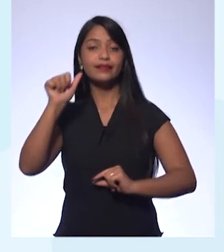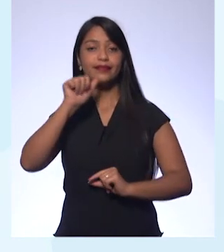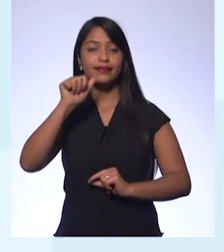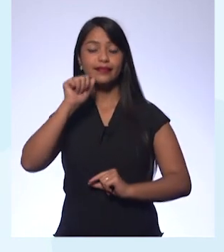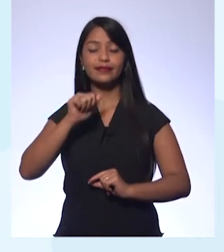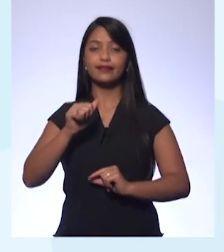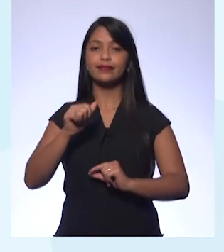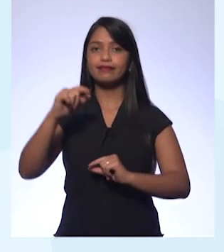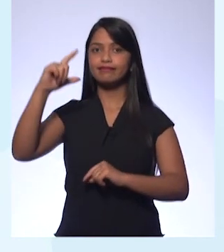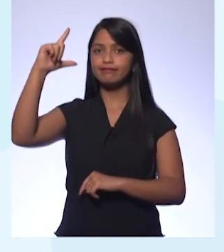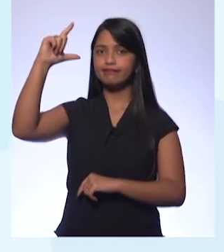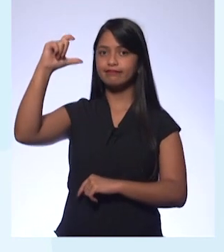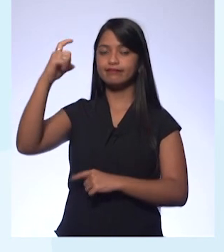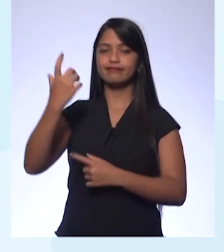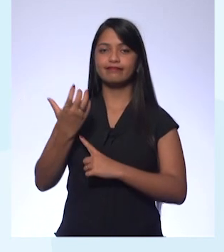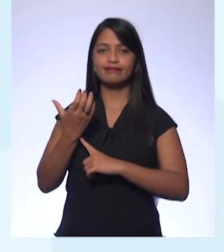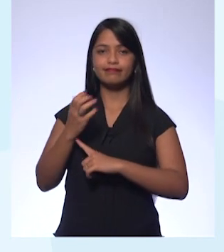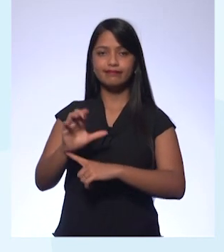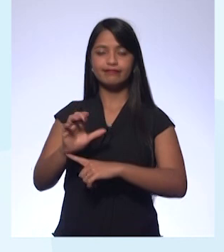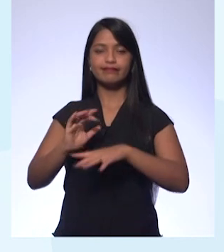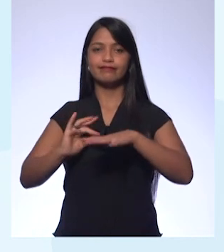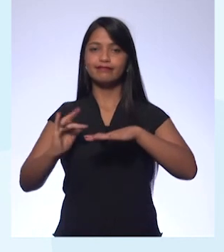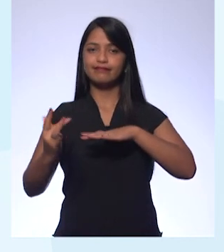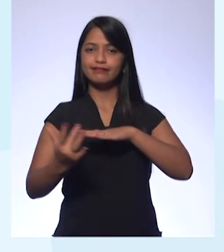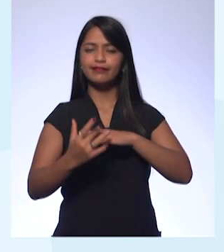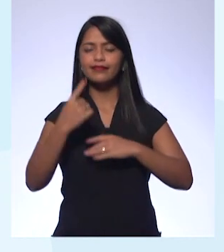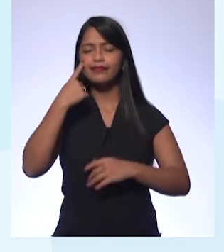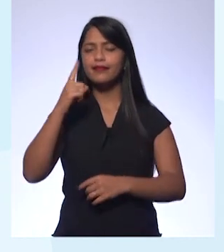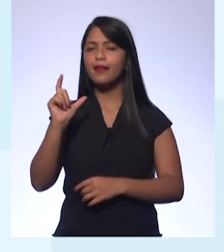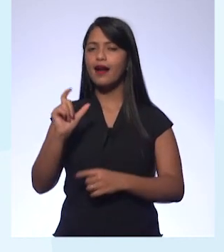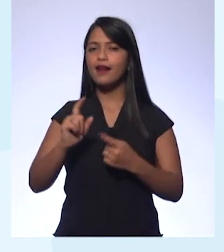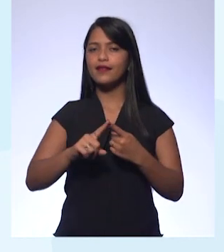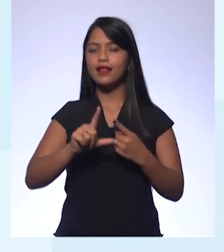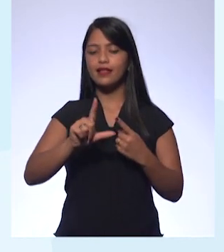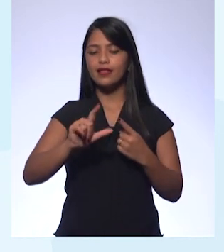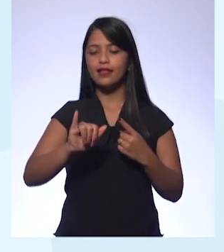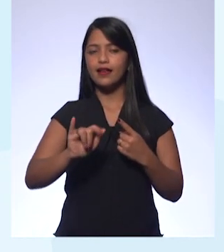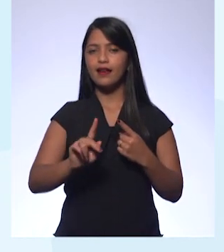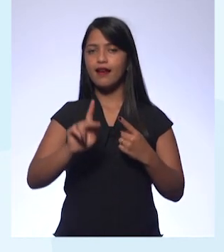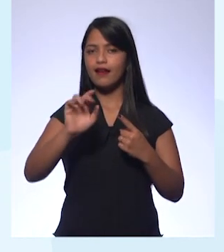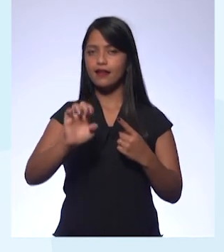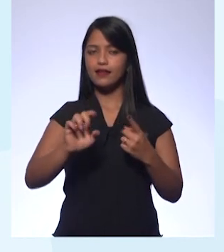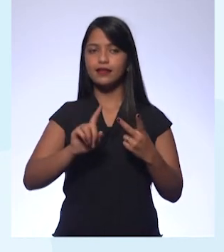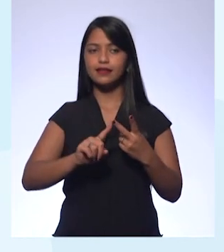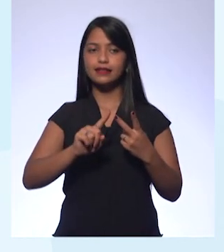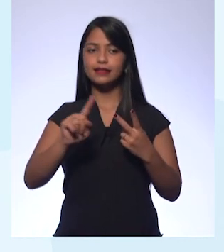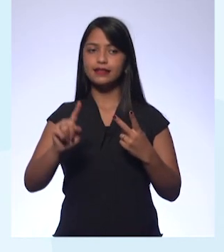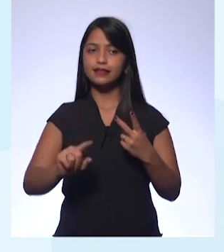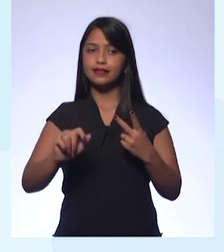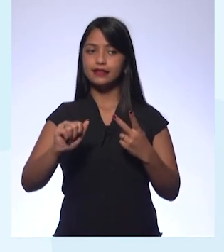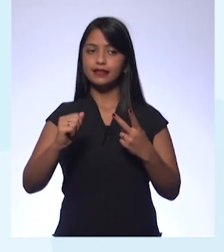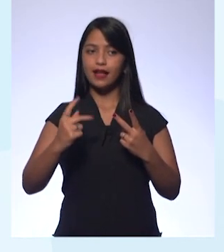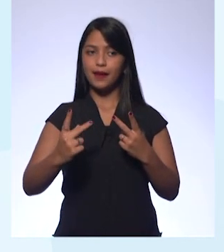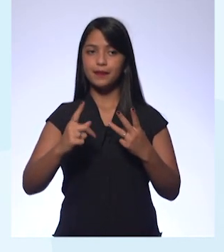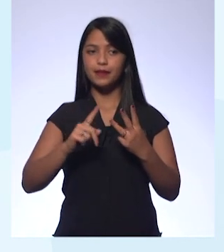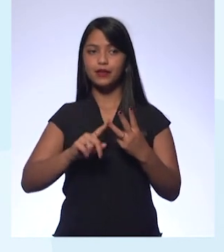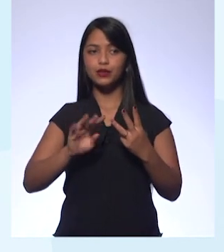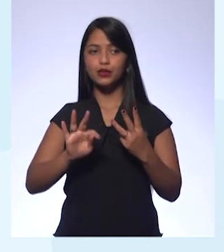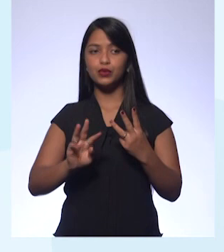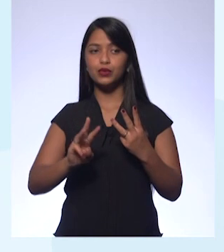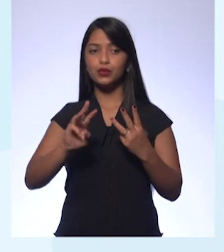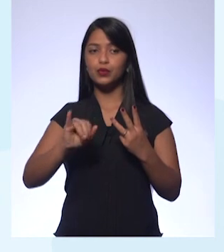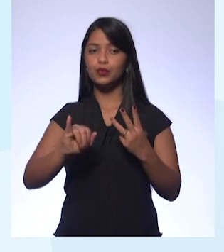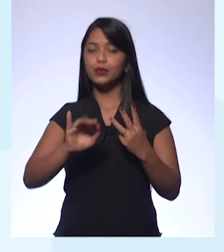Aí tem a palavra like, né? Tem a palavra zap, twittar. Então, todas essas aí são variantes sociais